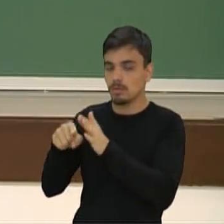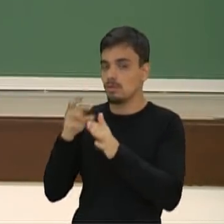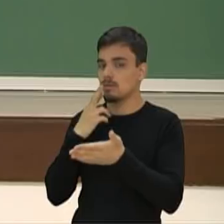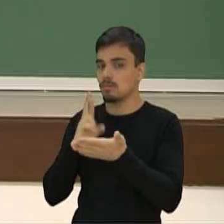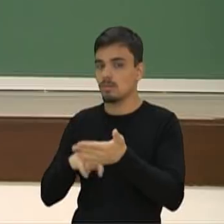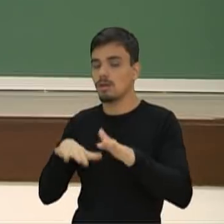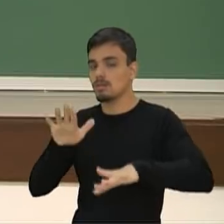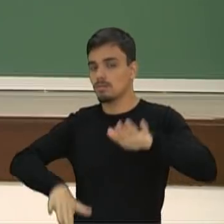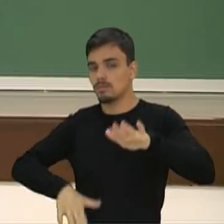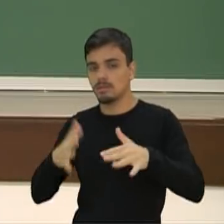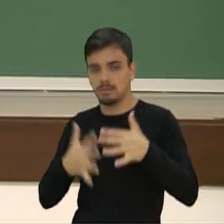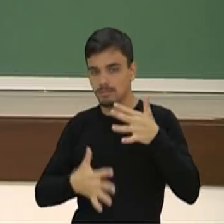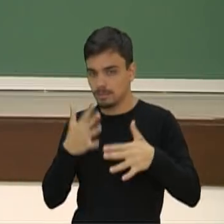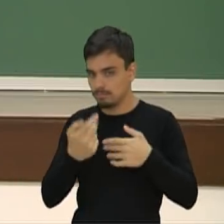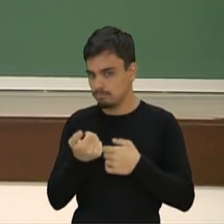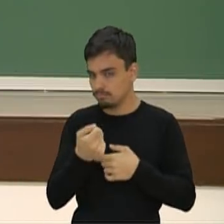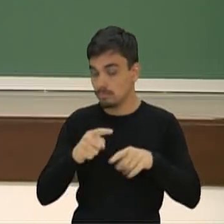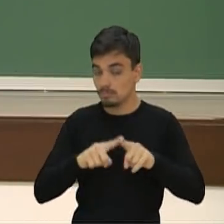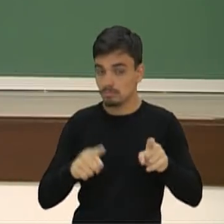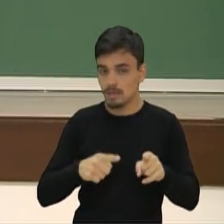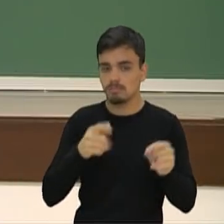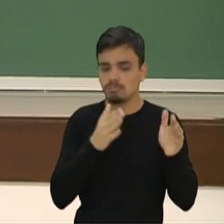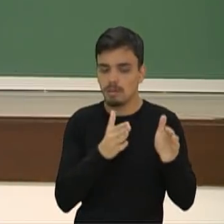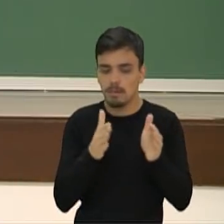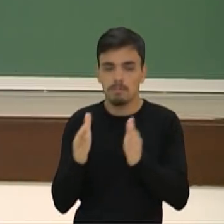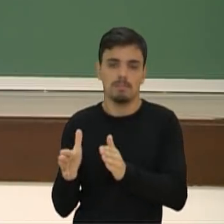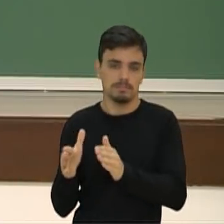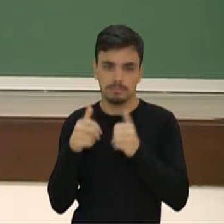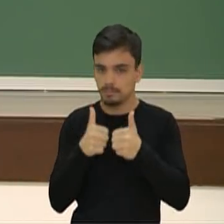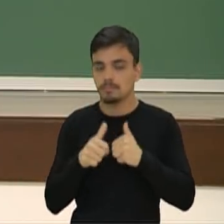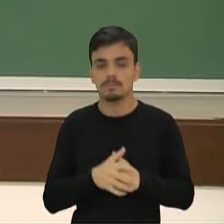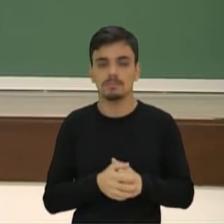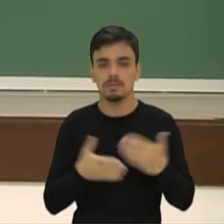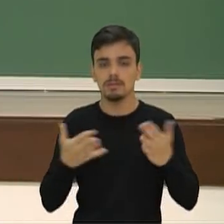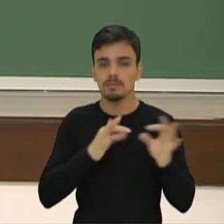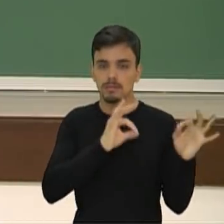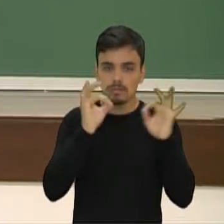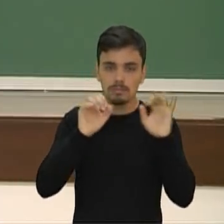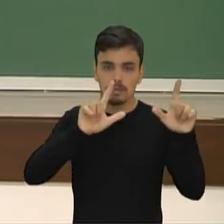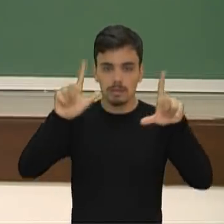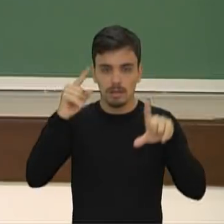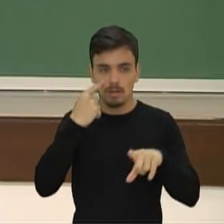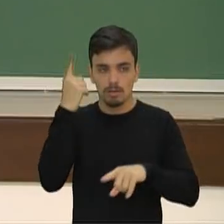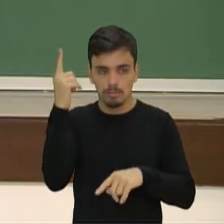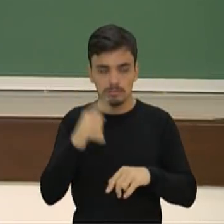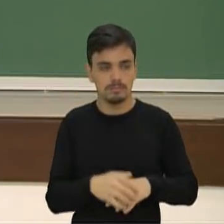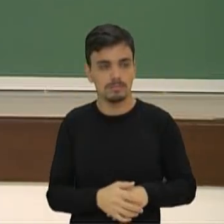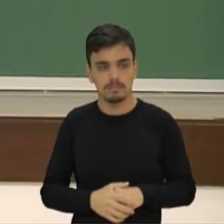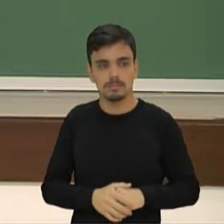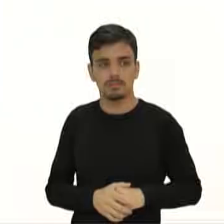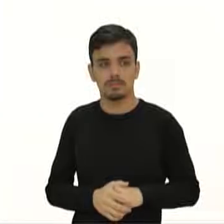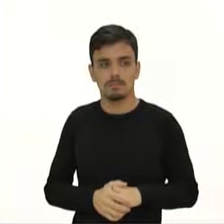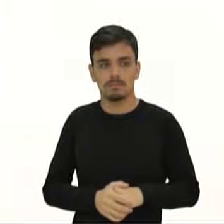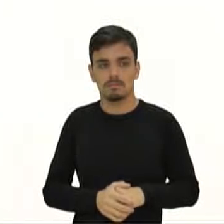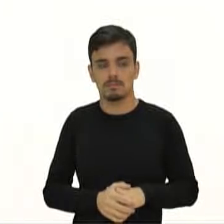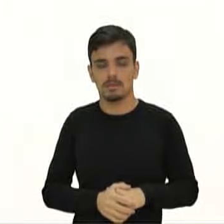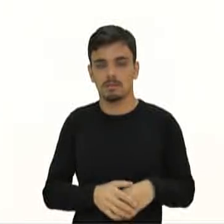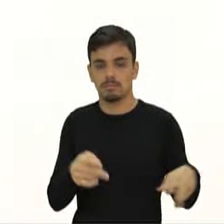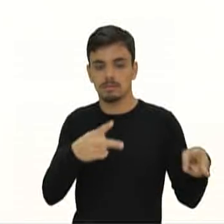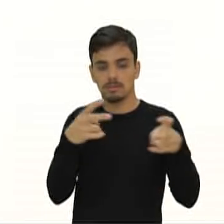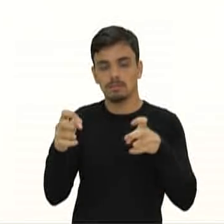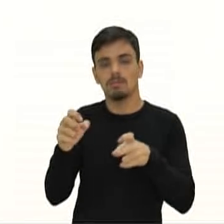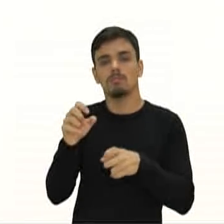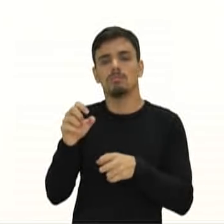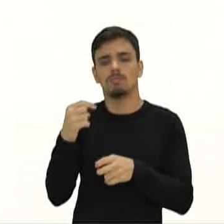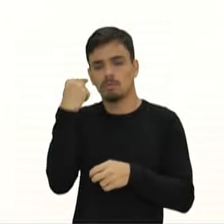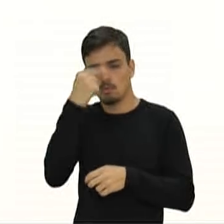ser que você acabe se atrapalhando um pouco. Vá por partes, ok? Vamos ali, me acompanhe na tela então. Olha o que ele diz ali, a percepção do olho é individual